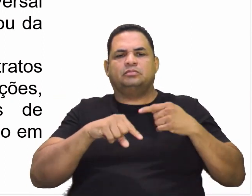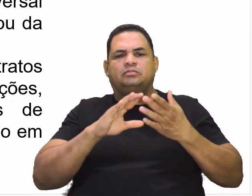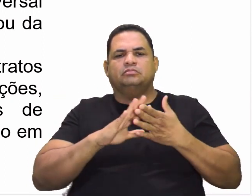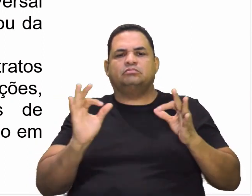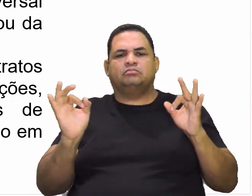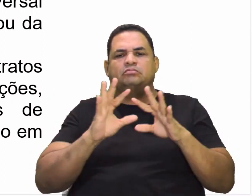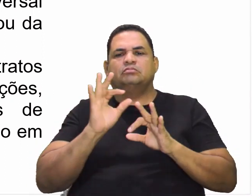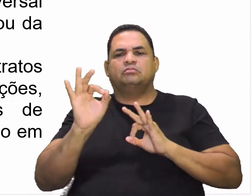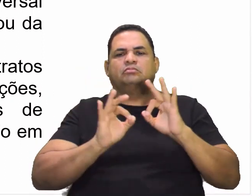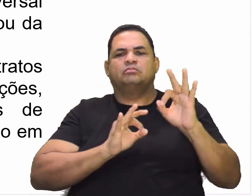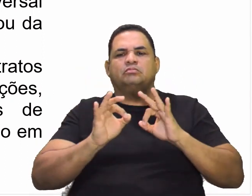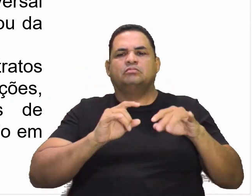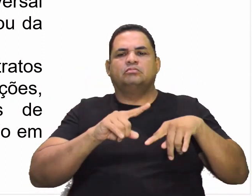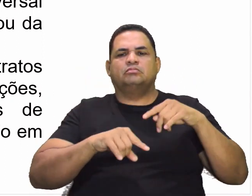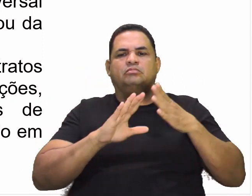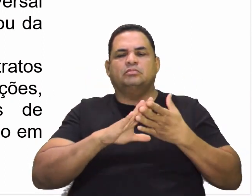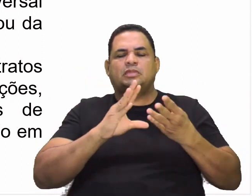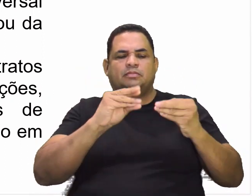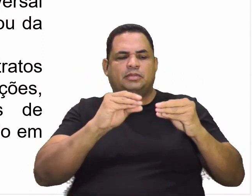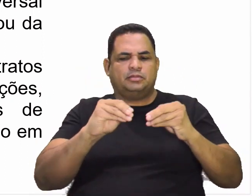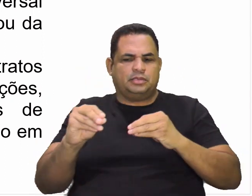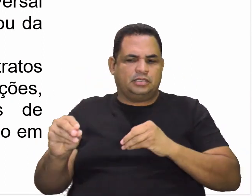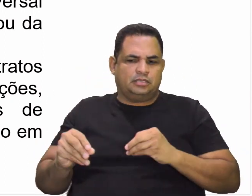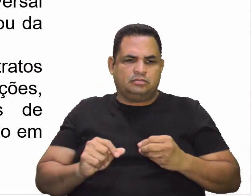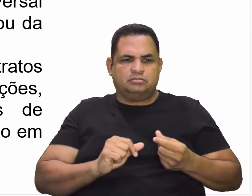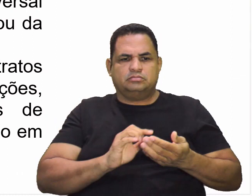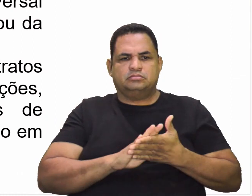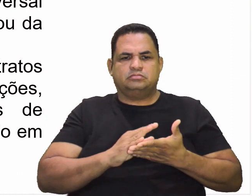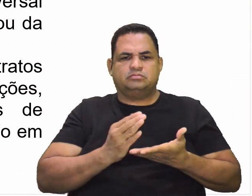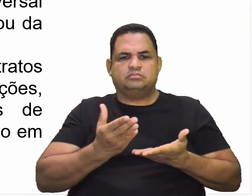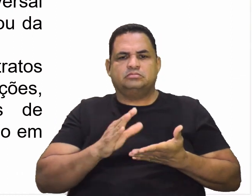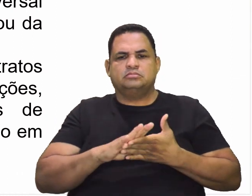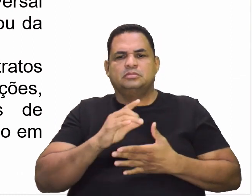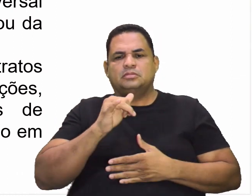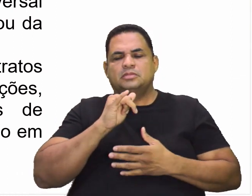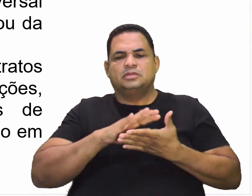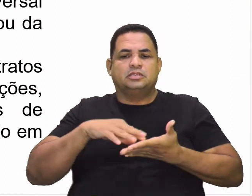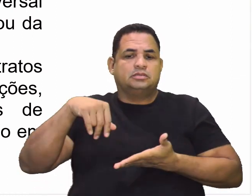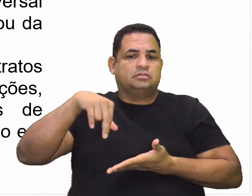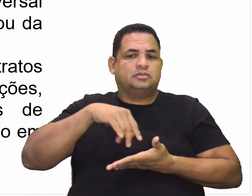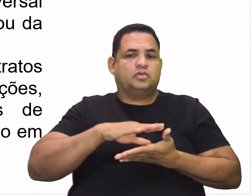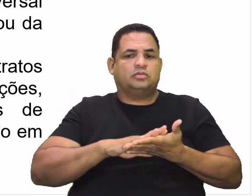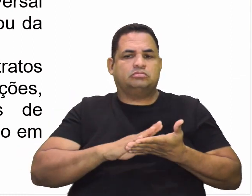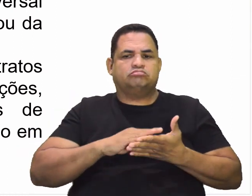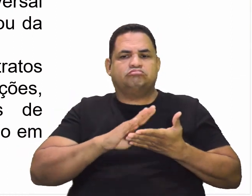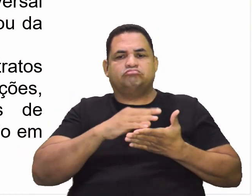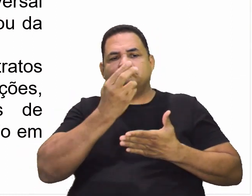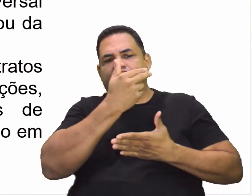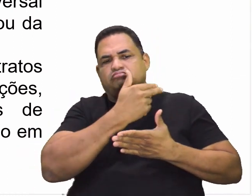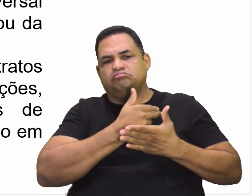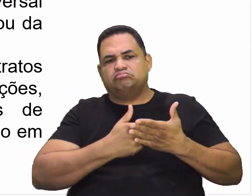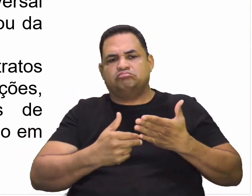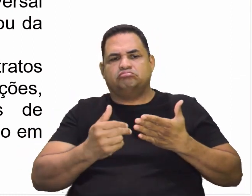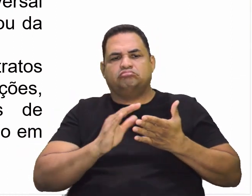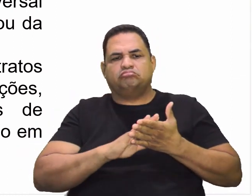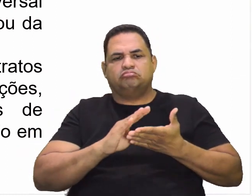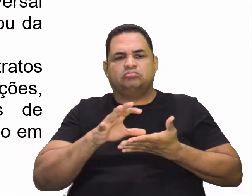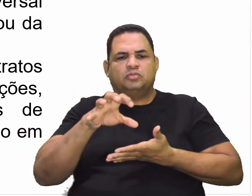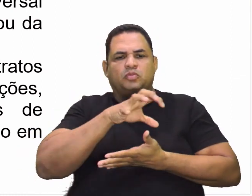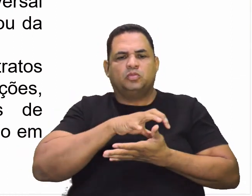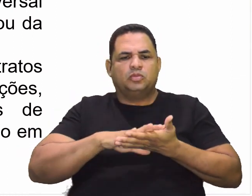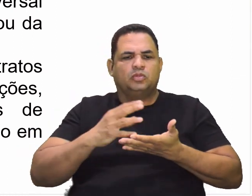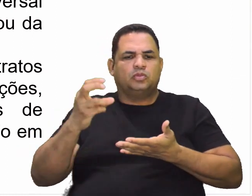materiais e, portanto, é formada por elementos palpáveis e concretos, por exemplo, dança, obras de arte,